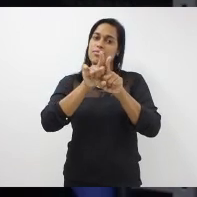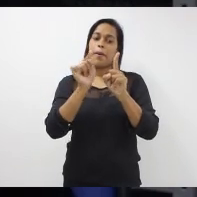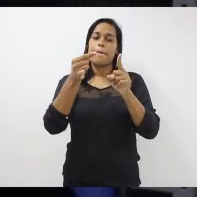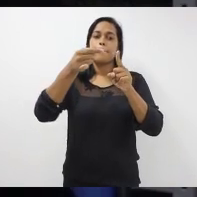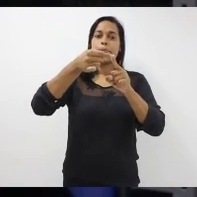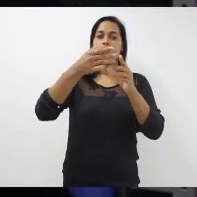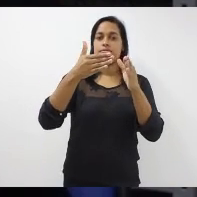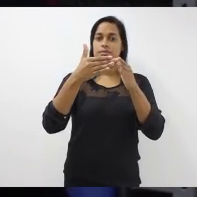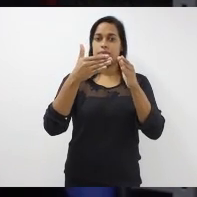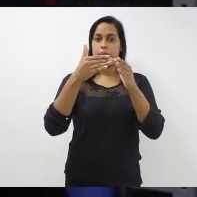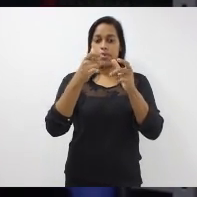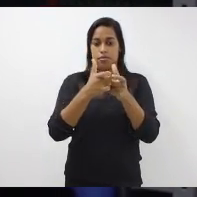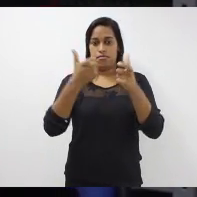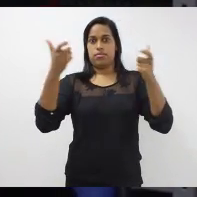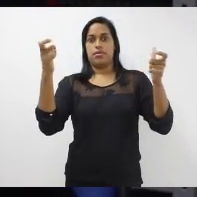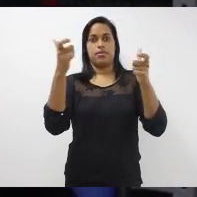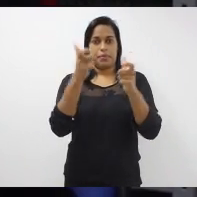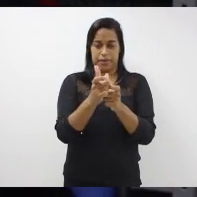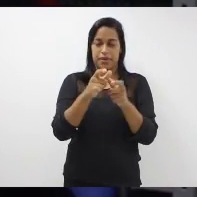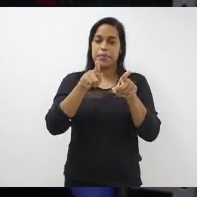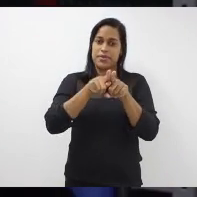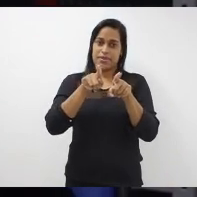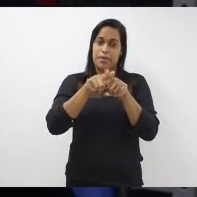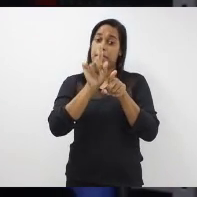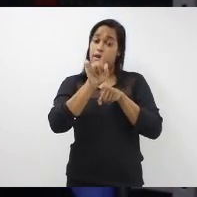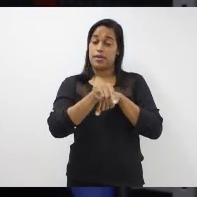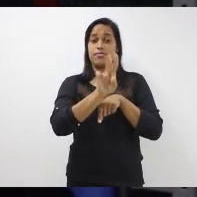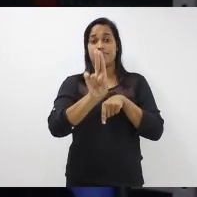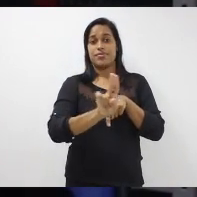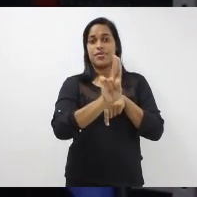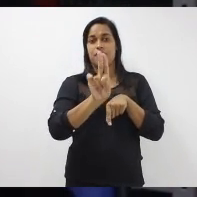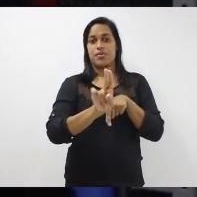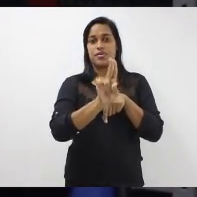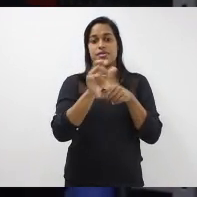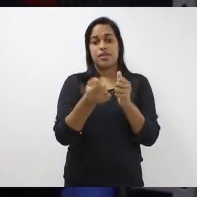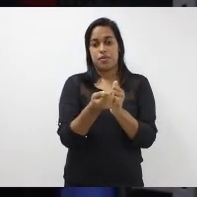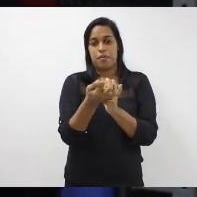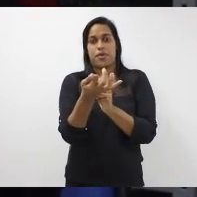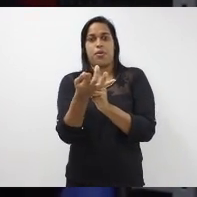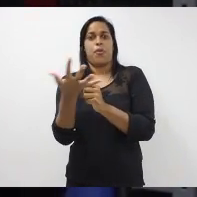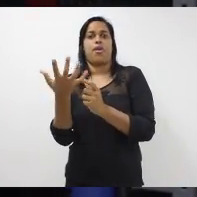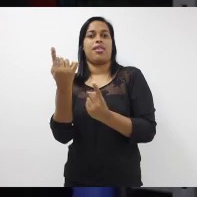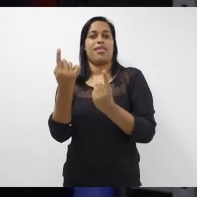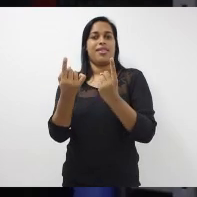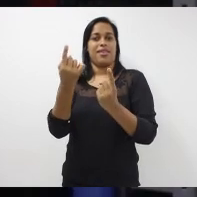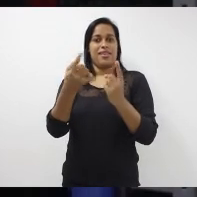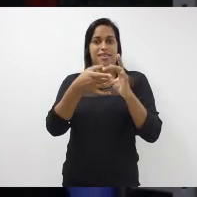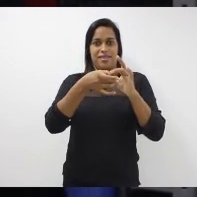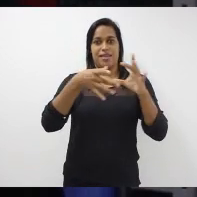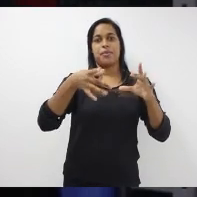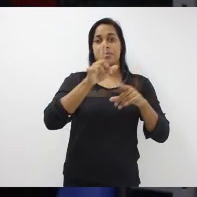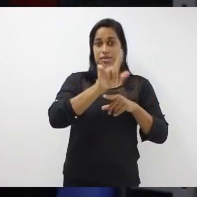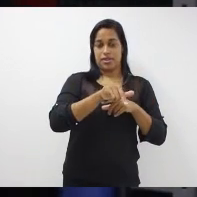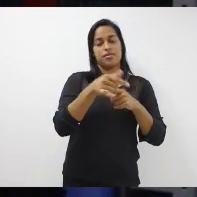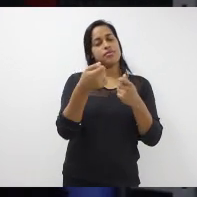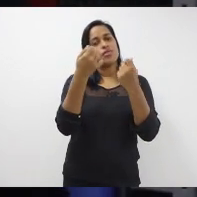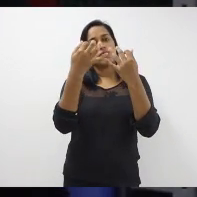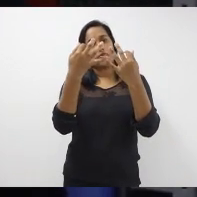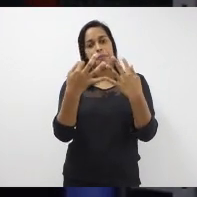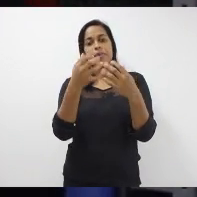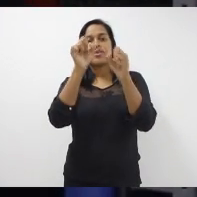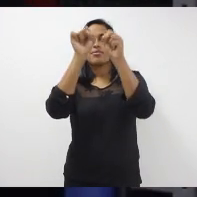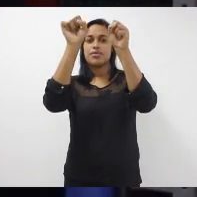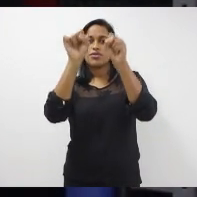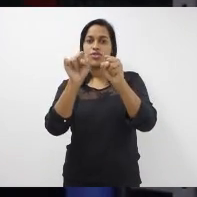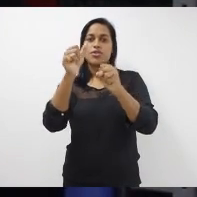ponto de pedido mínimo-máximo, que esses aí são usados para demanda independente. Depois, nós falaremos do